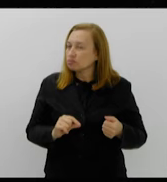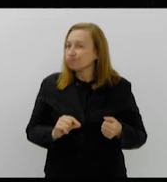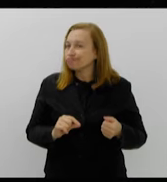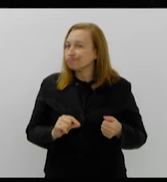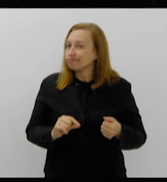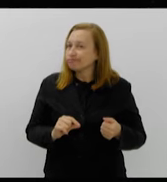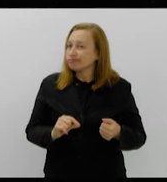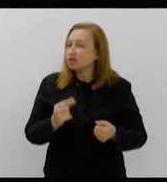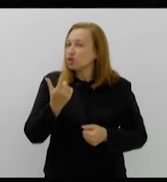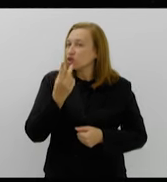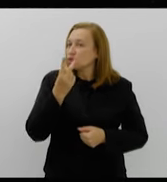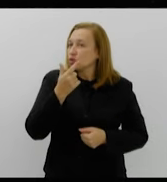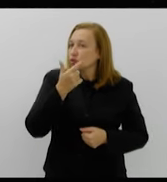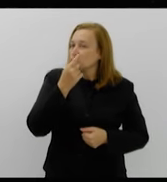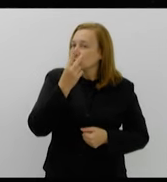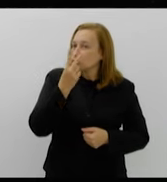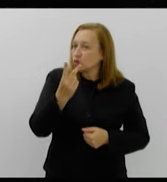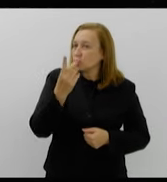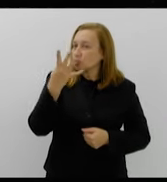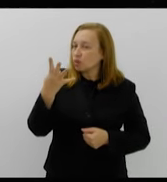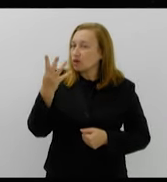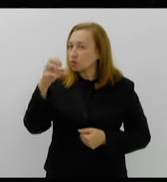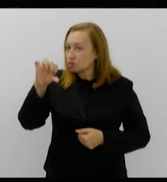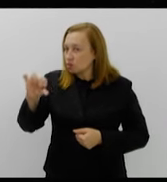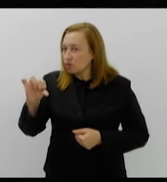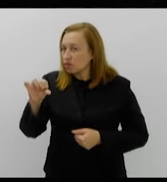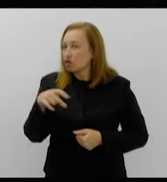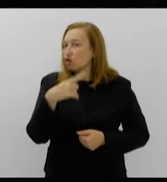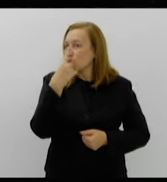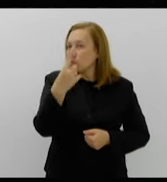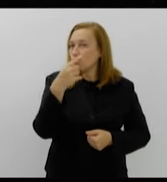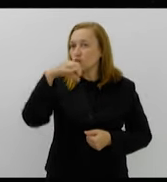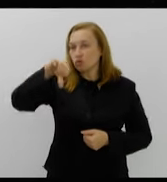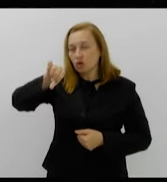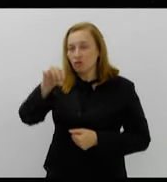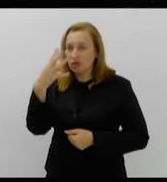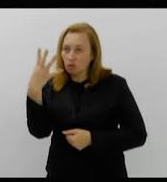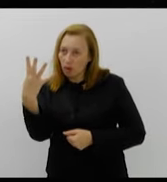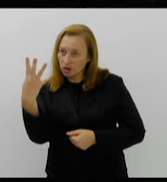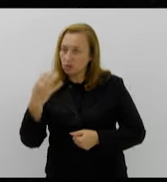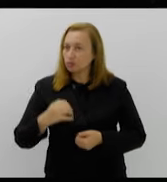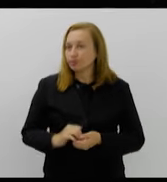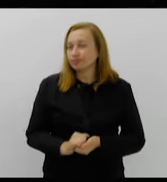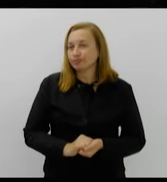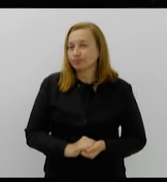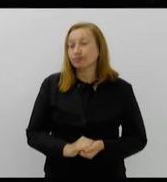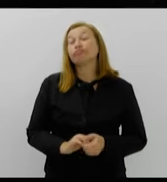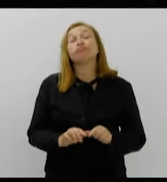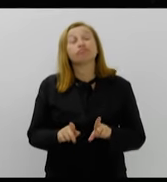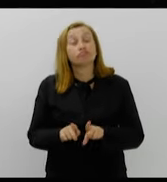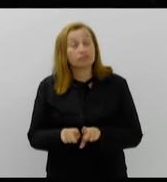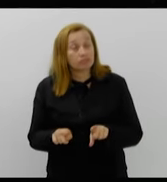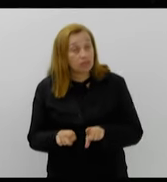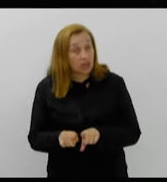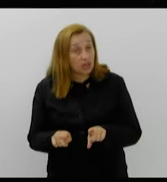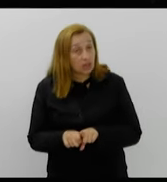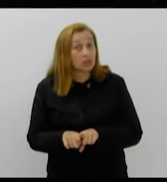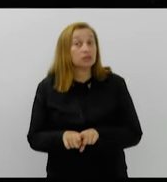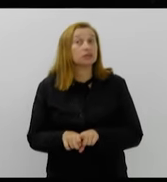seus artigos 49 e 194 também